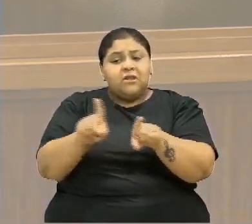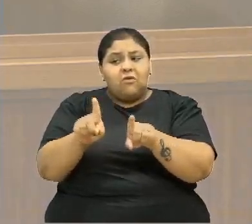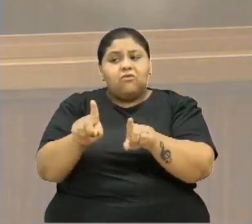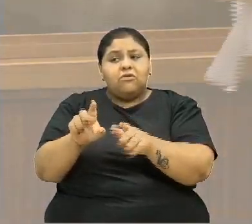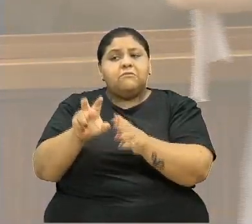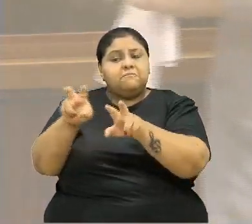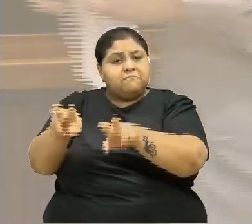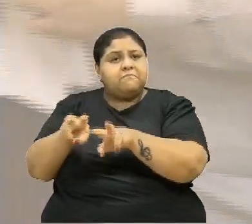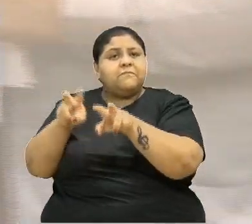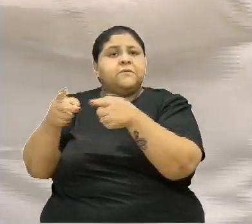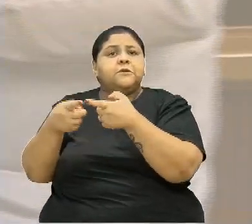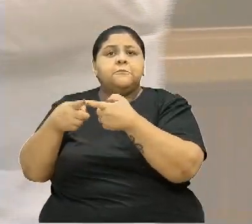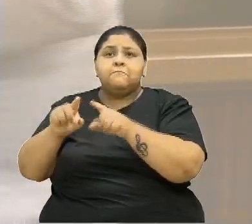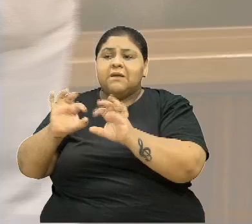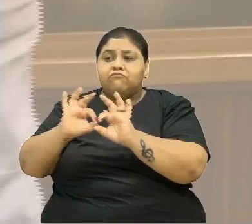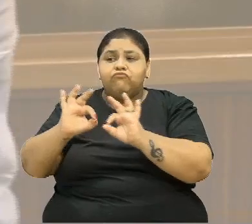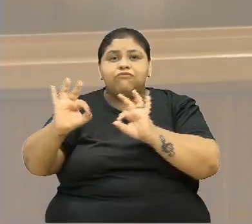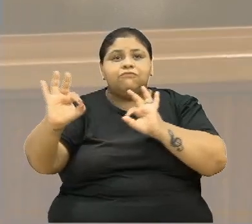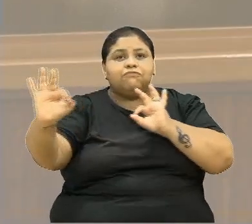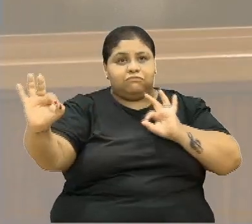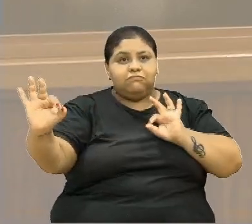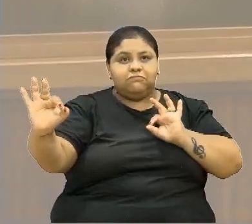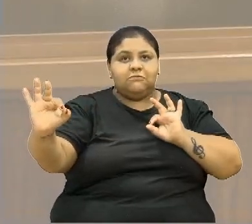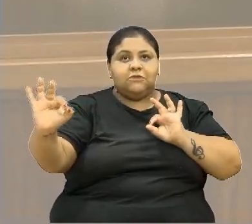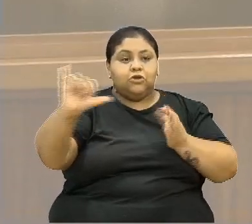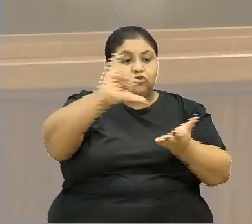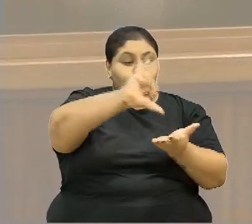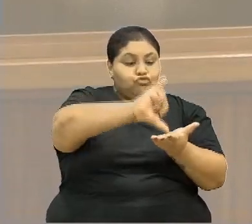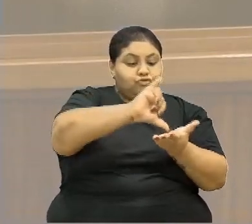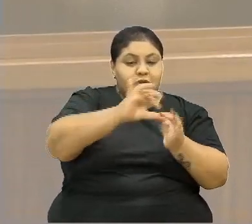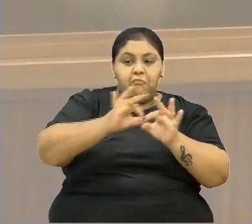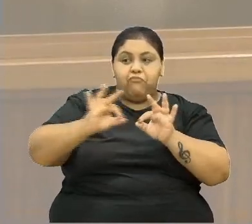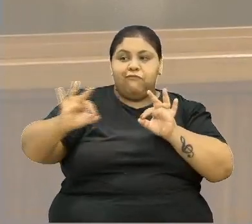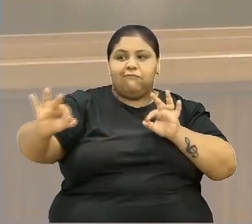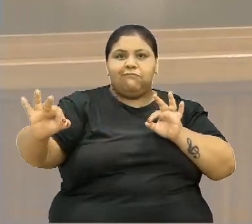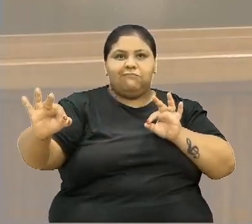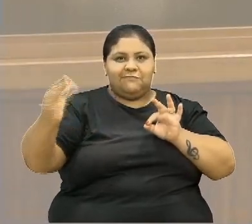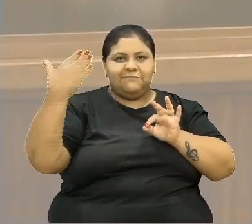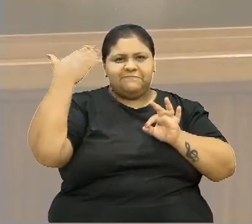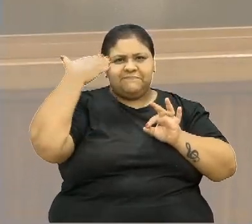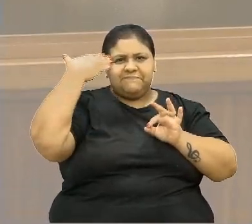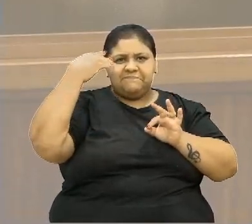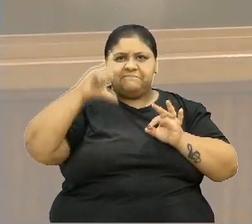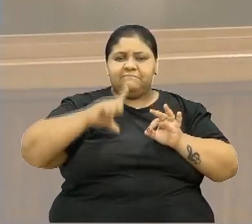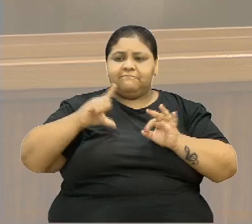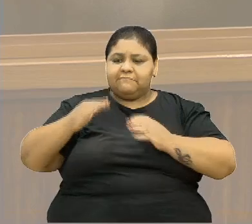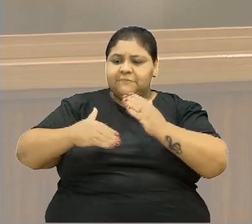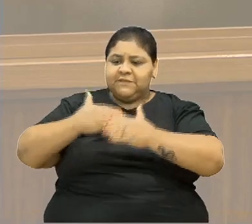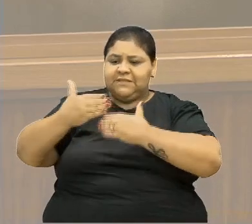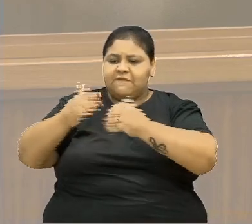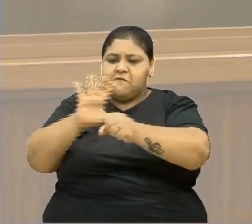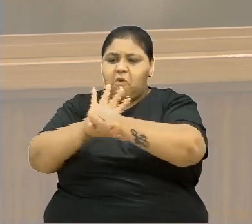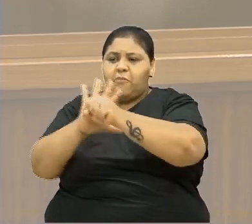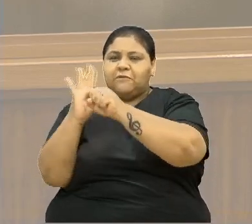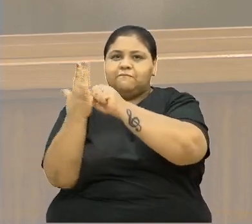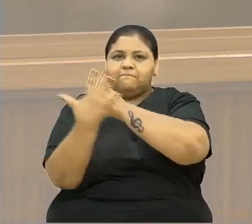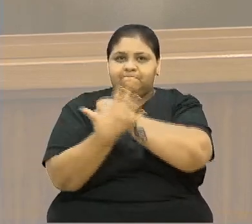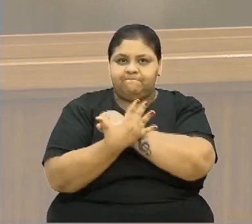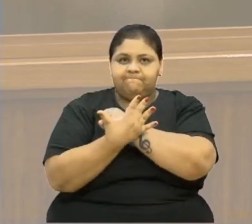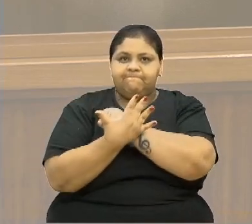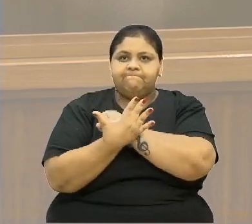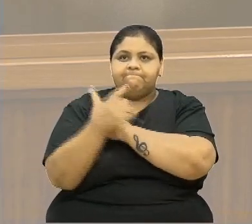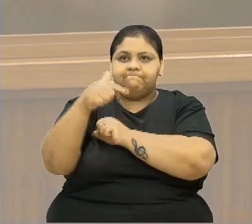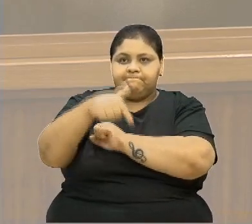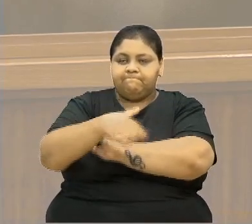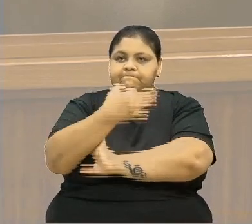regiões extremamente distantes do centro da cidade. A gente teve todo um processo de pandemia aqui